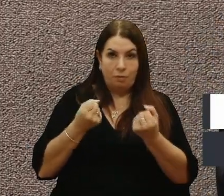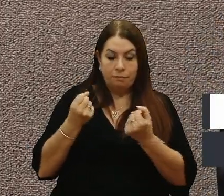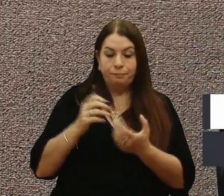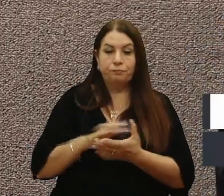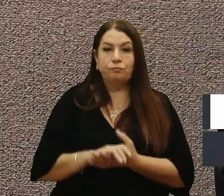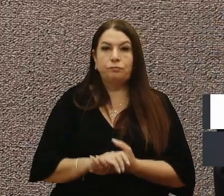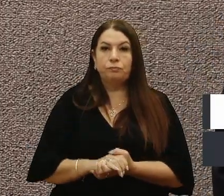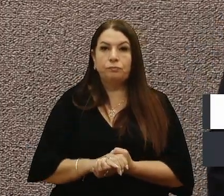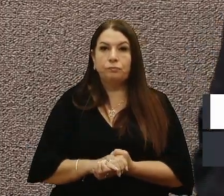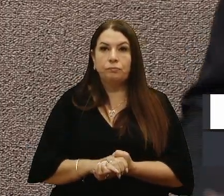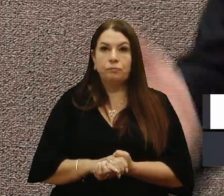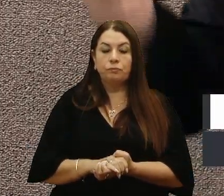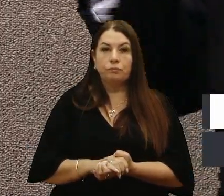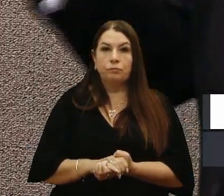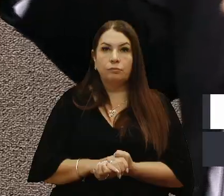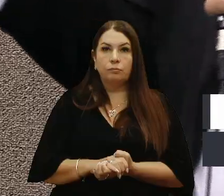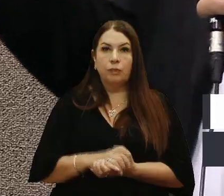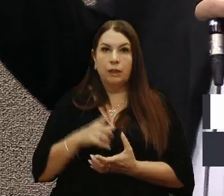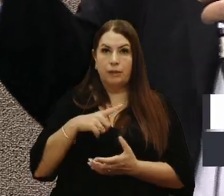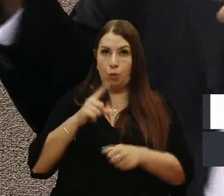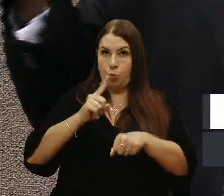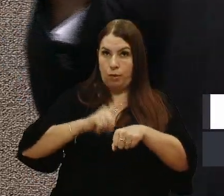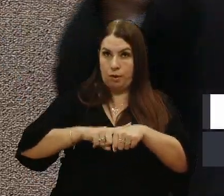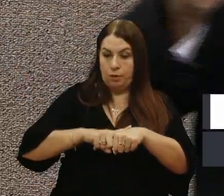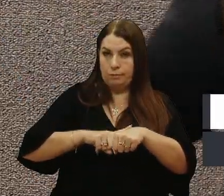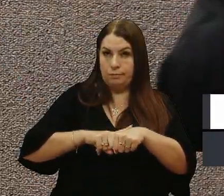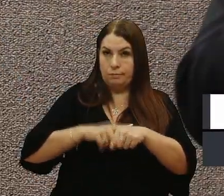aplicativos, que tem horário,